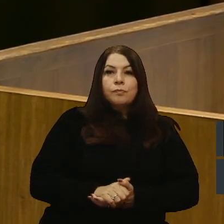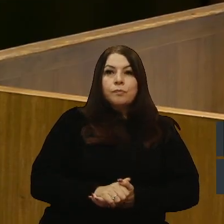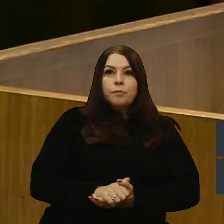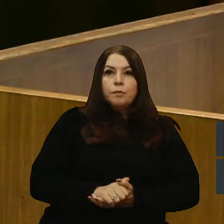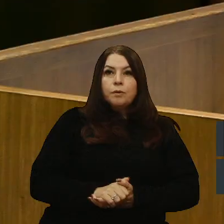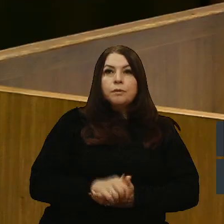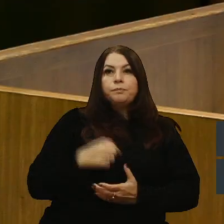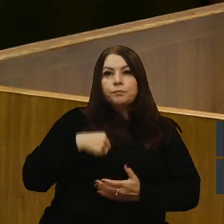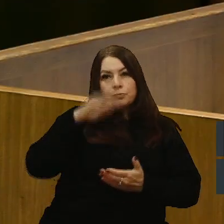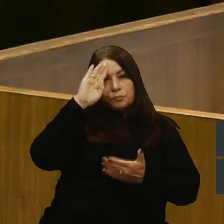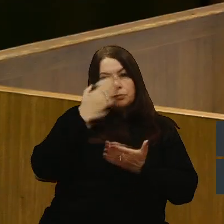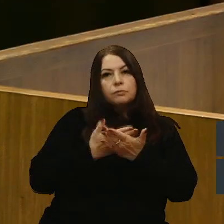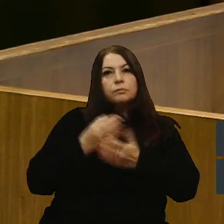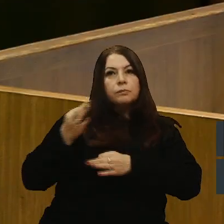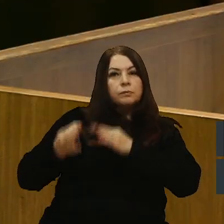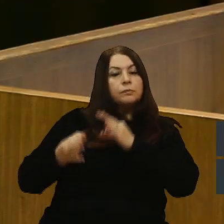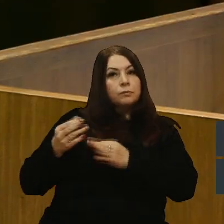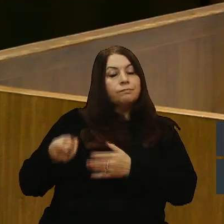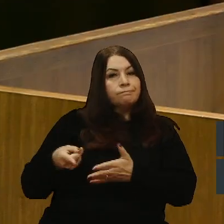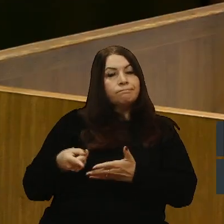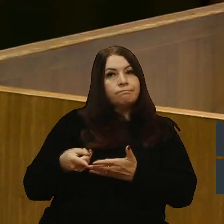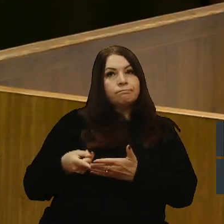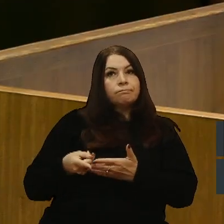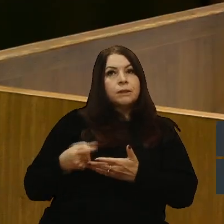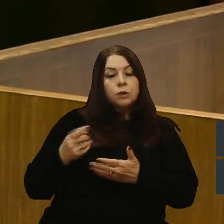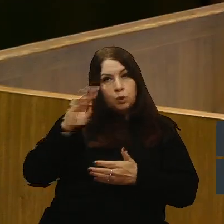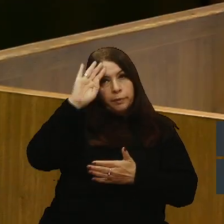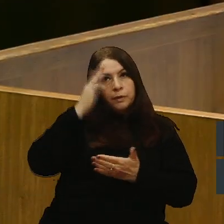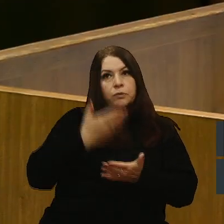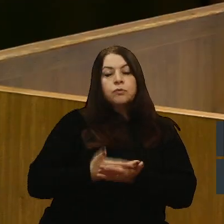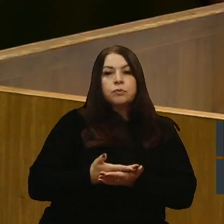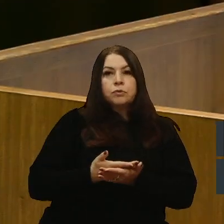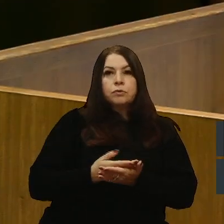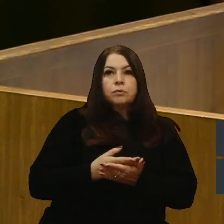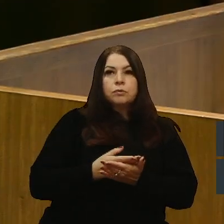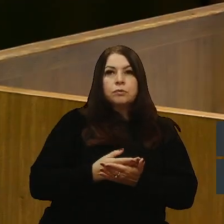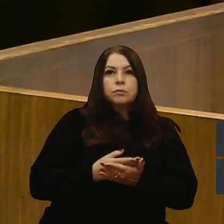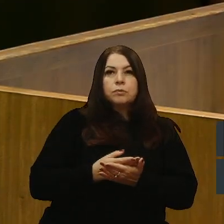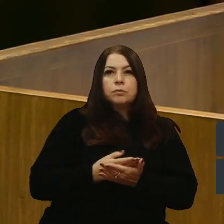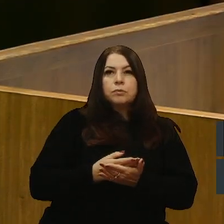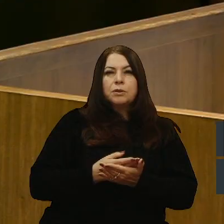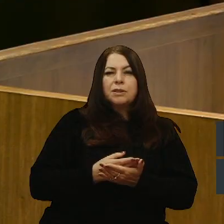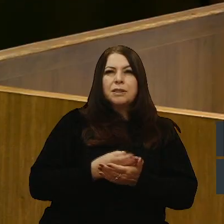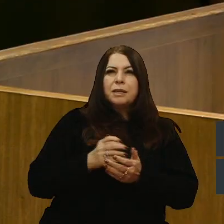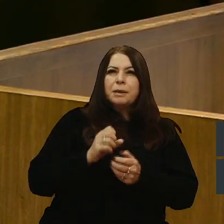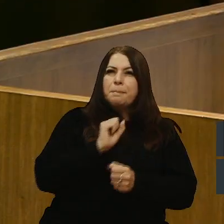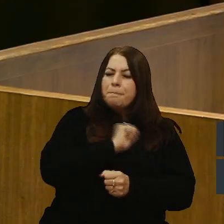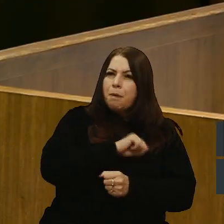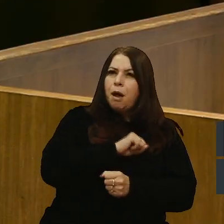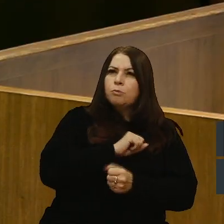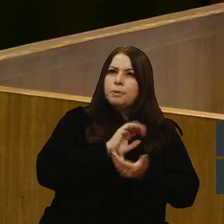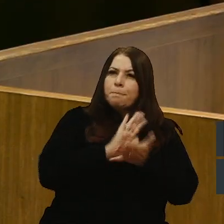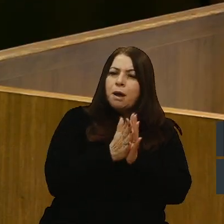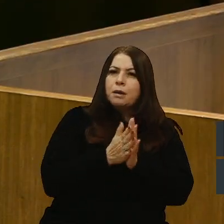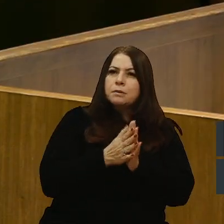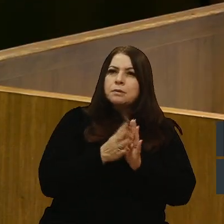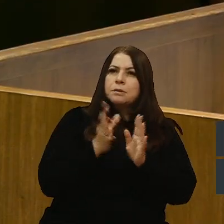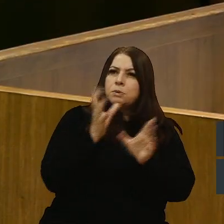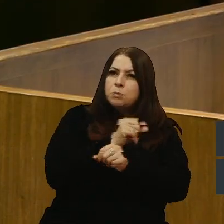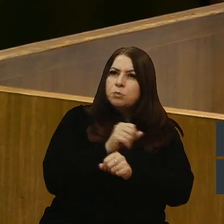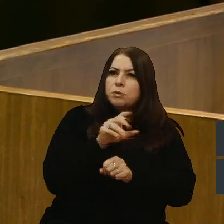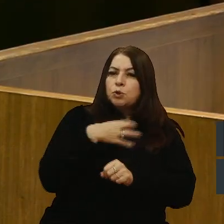Mas eu acredito na justiça. Eu acredito que uma pessoa que tortura e mata animais dessa